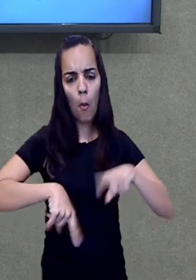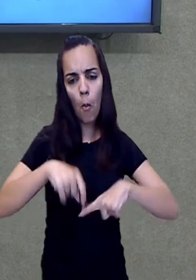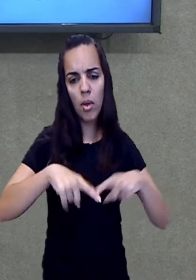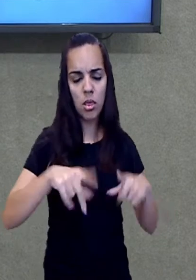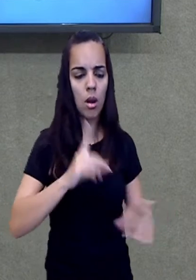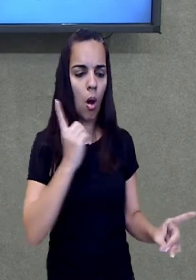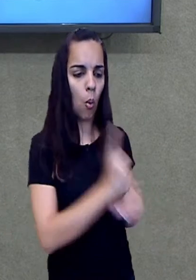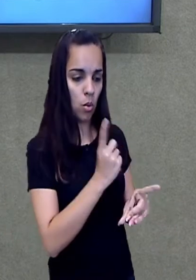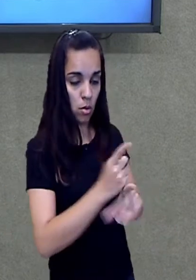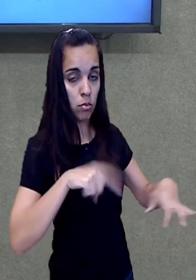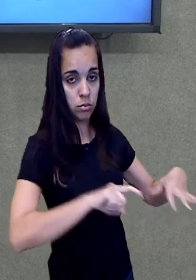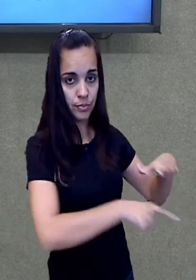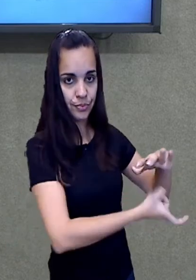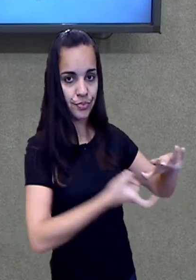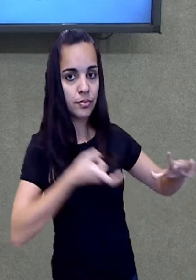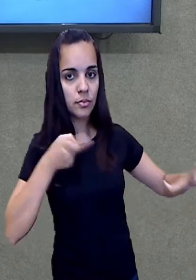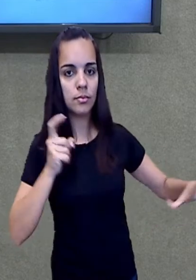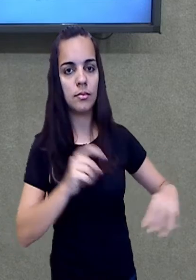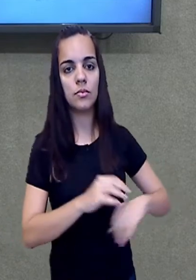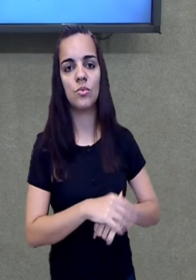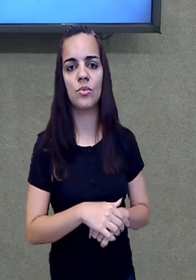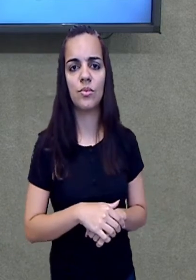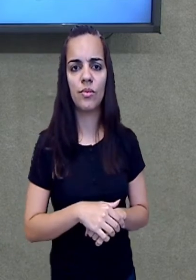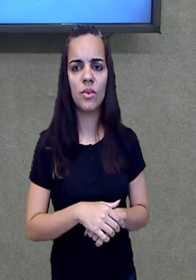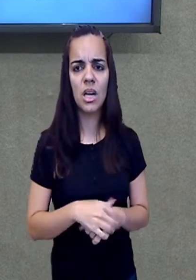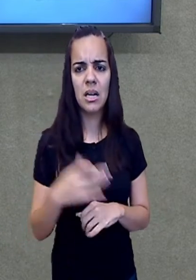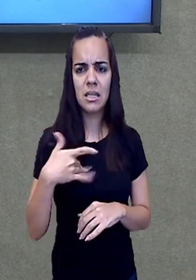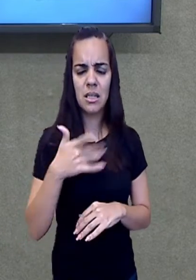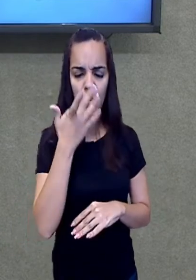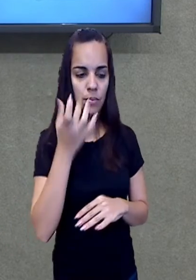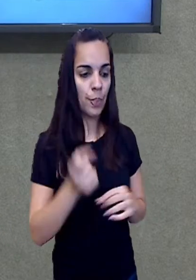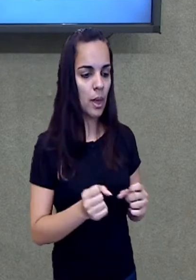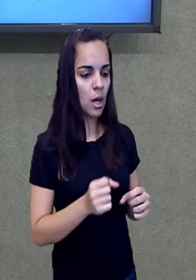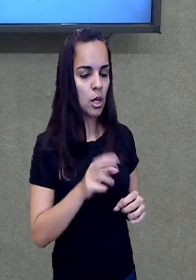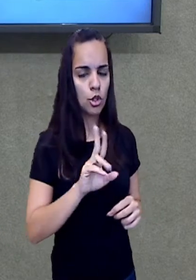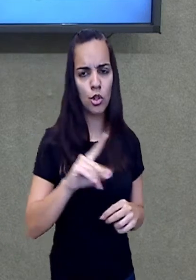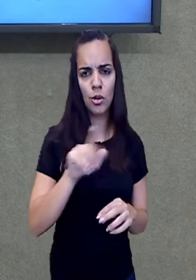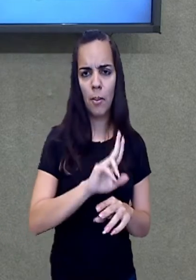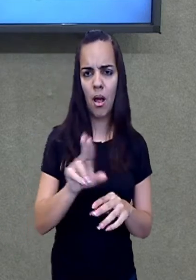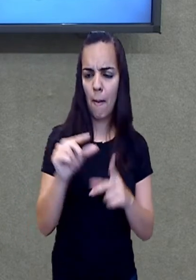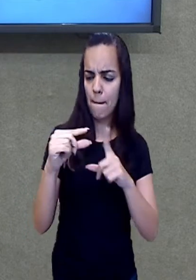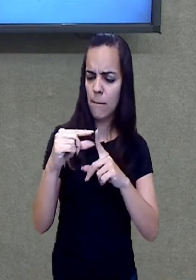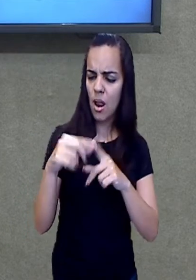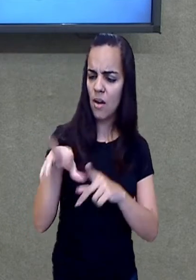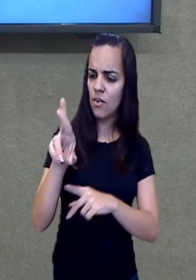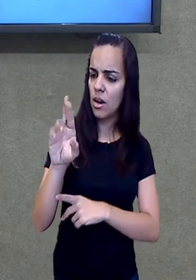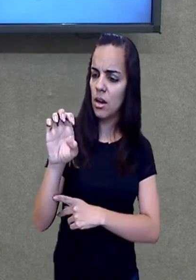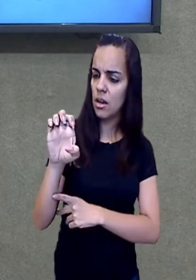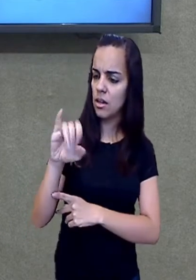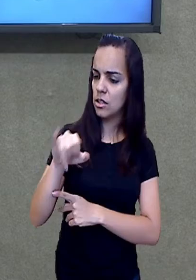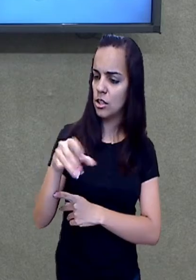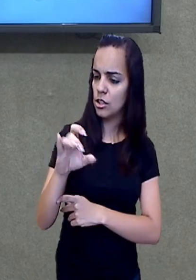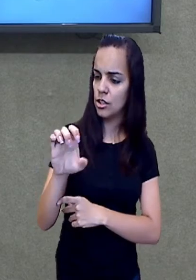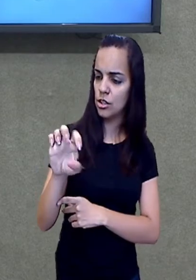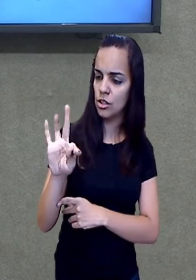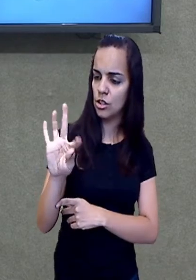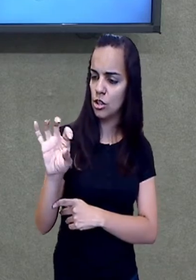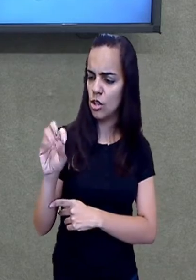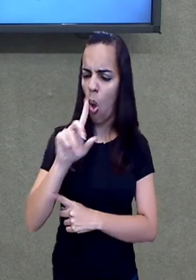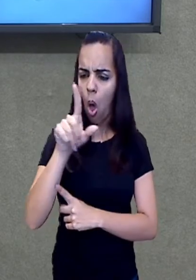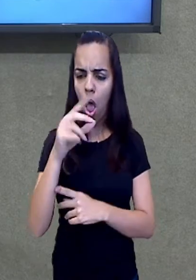muito cuidado com esse rejeito, a gente chama de rejeito, que não vai ser usado na mineração, já foi